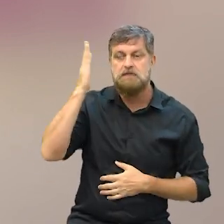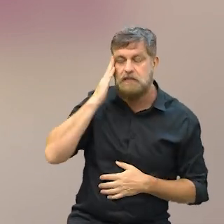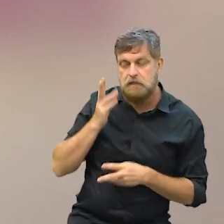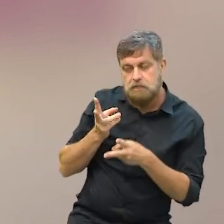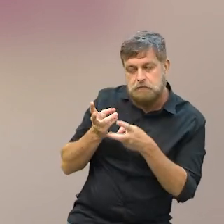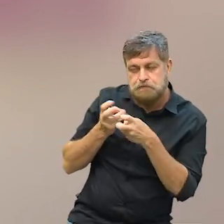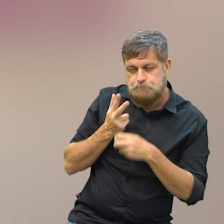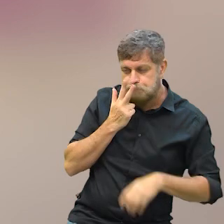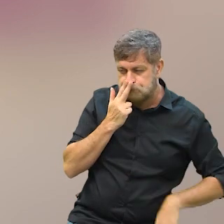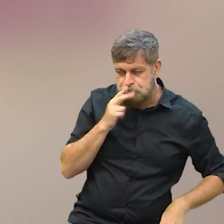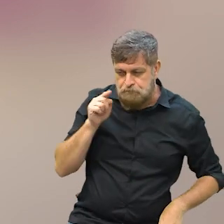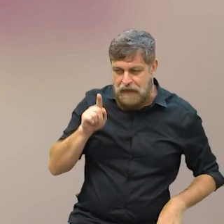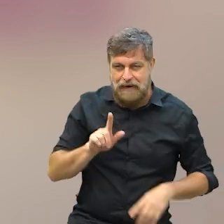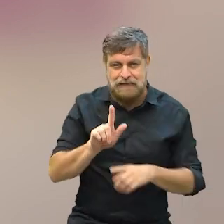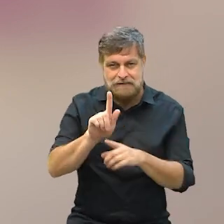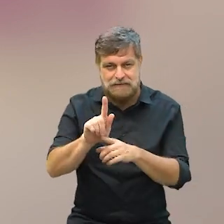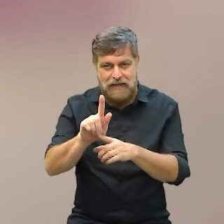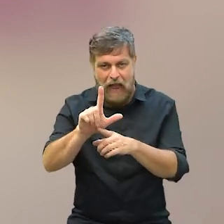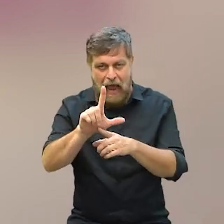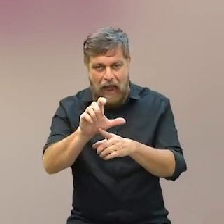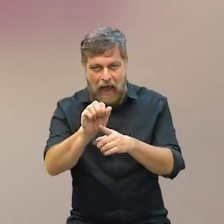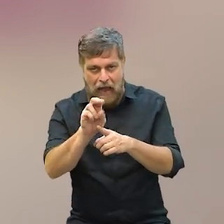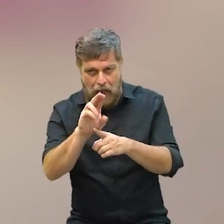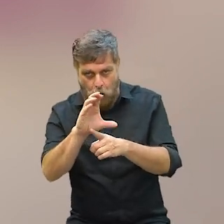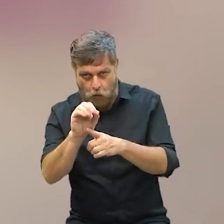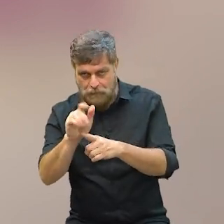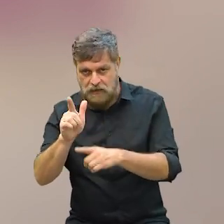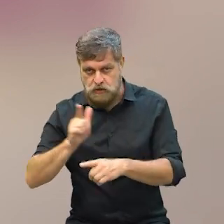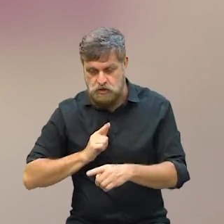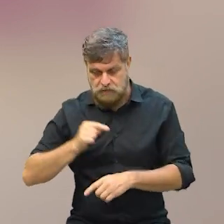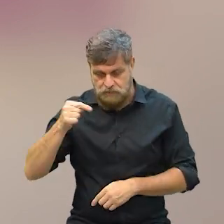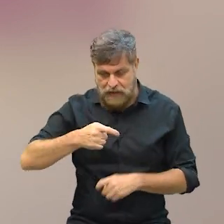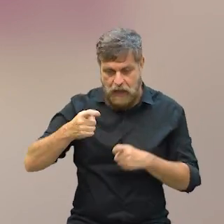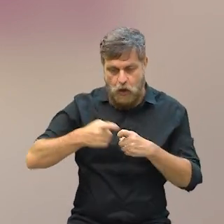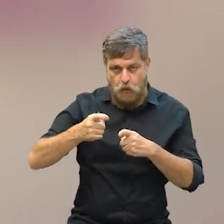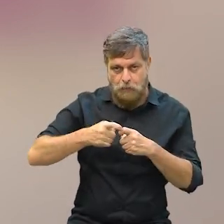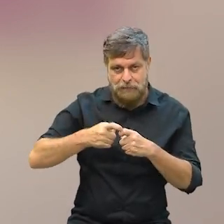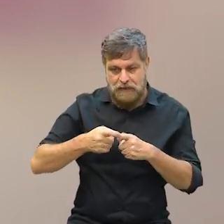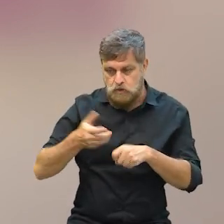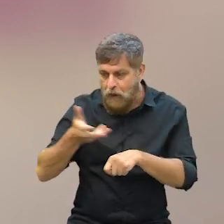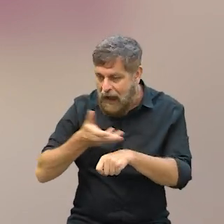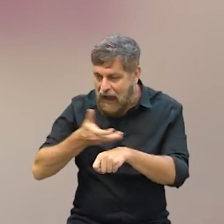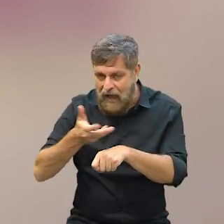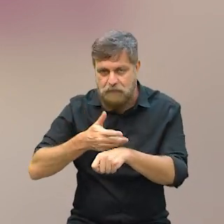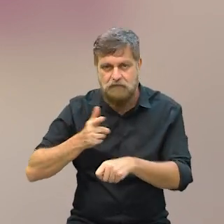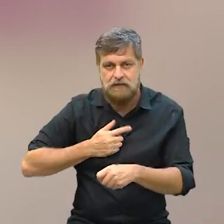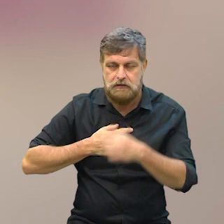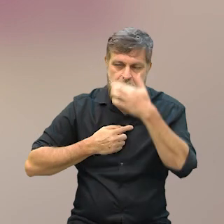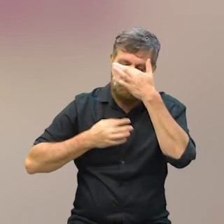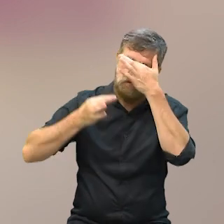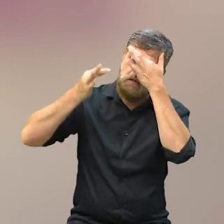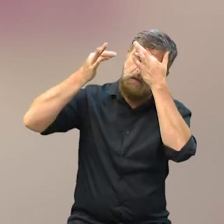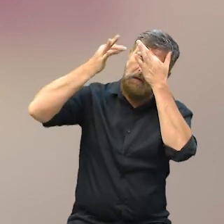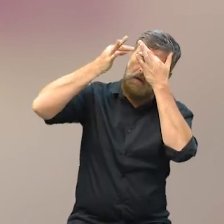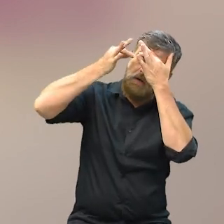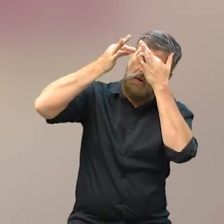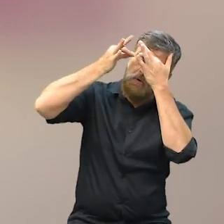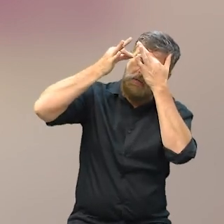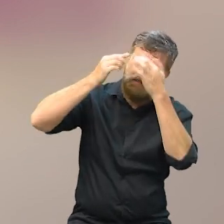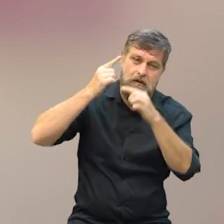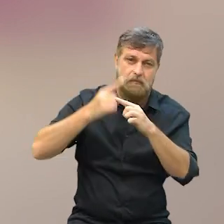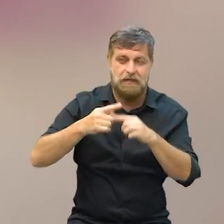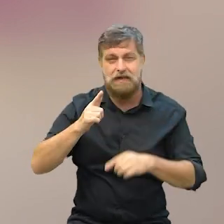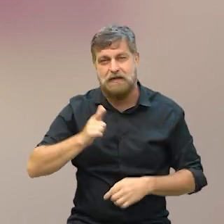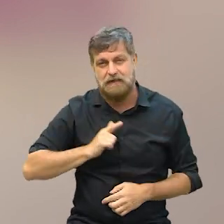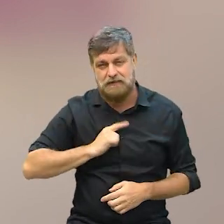tem sinais, né, de glaucoma. E se tiver sinais de glaucoma, entrar muito precocemente com o colírio, porque hoje em dia